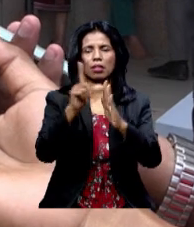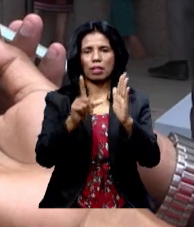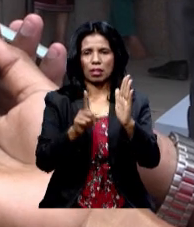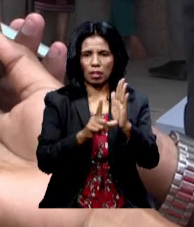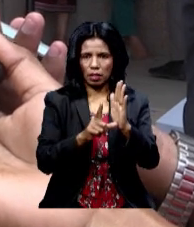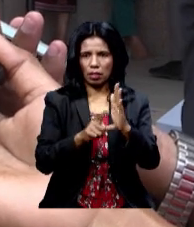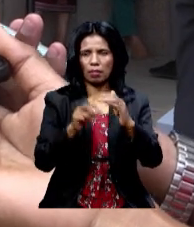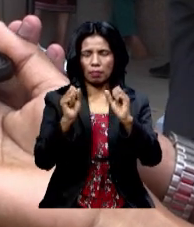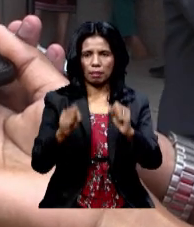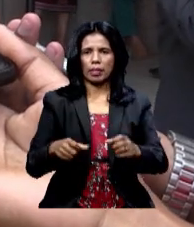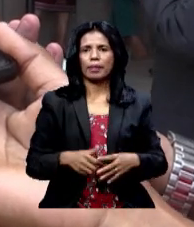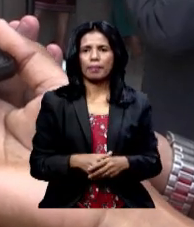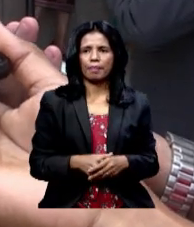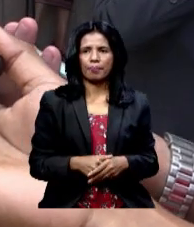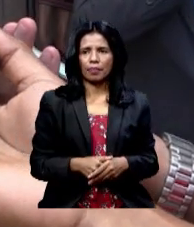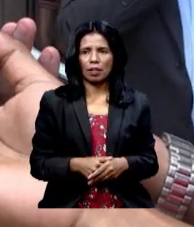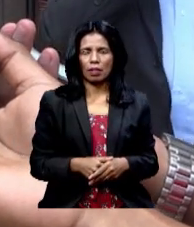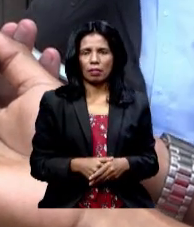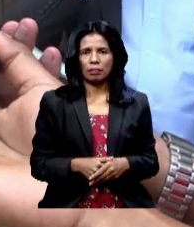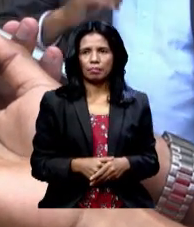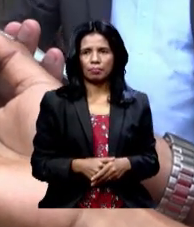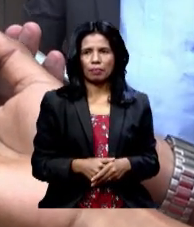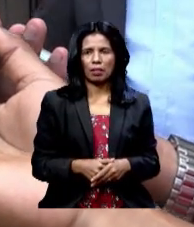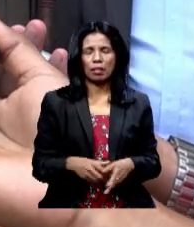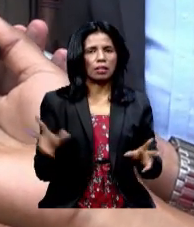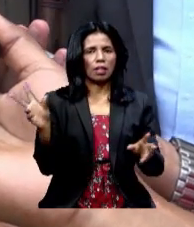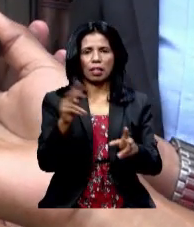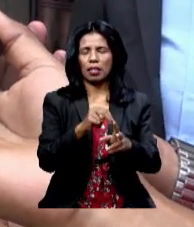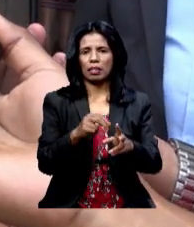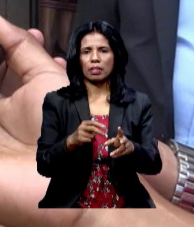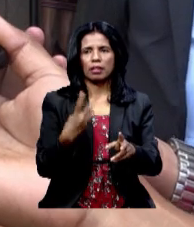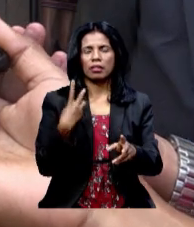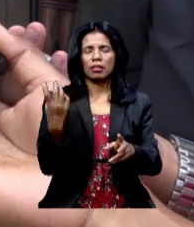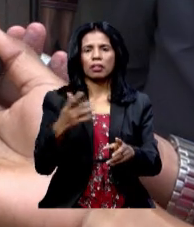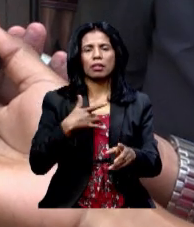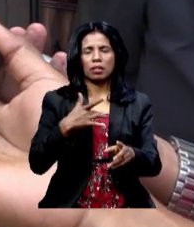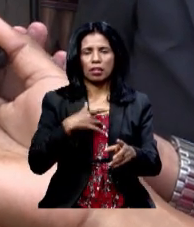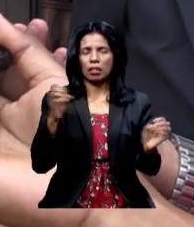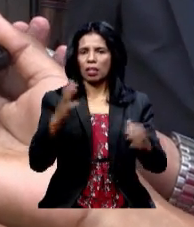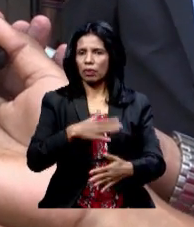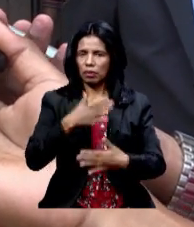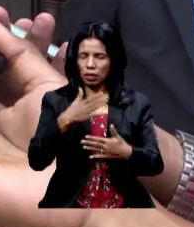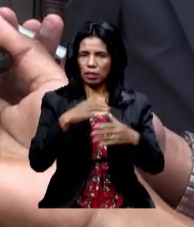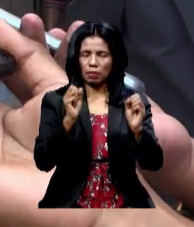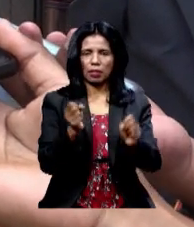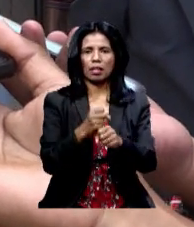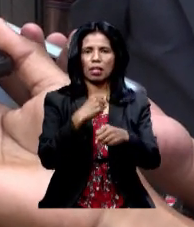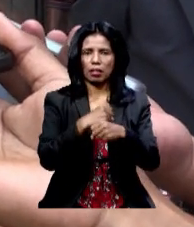ku negosi juridik, senau parti itu nih memang sinti lah kontenti, bela halu